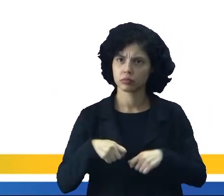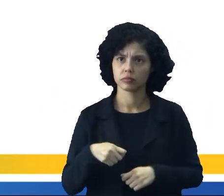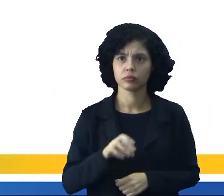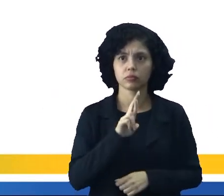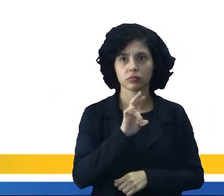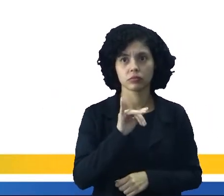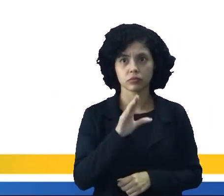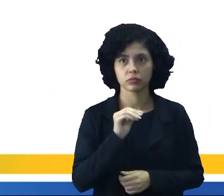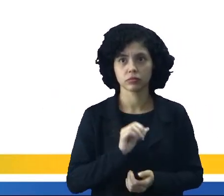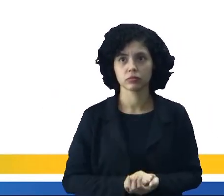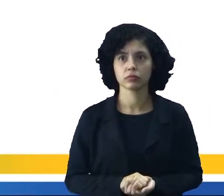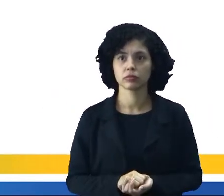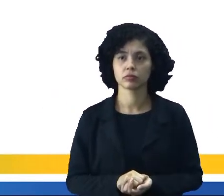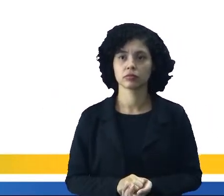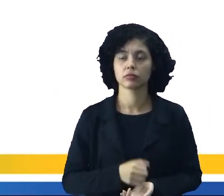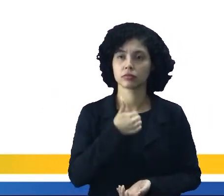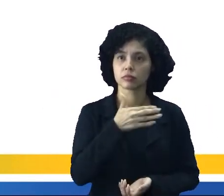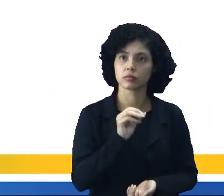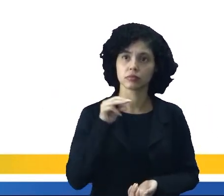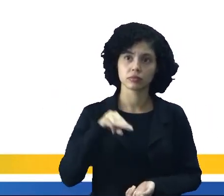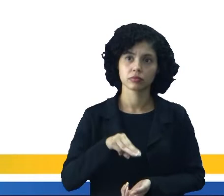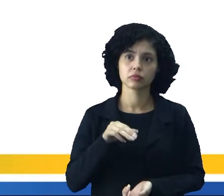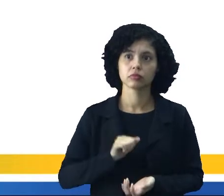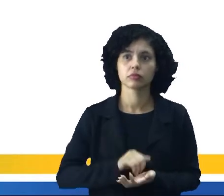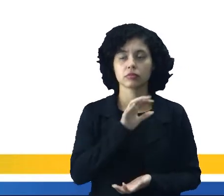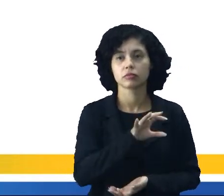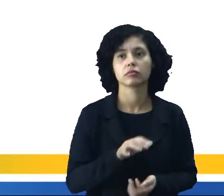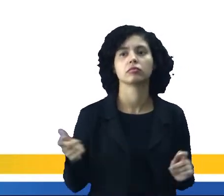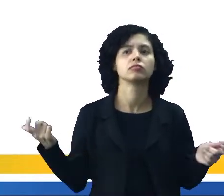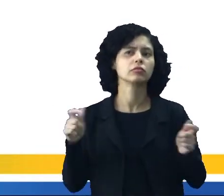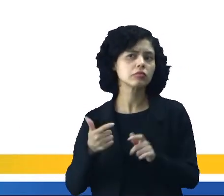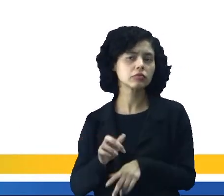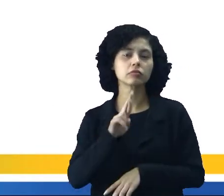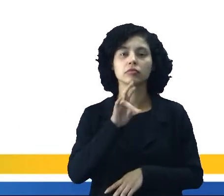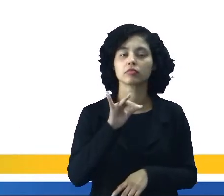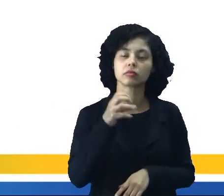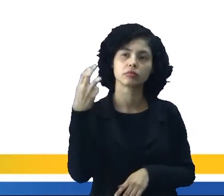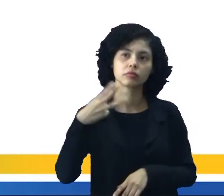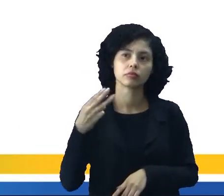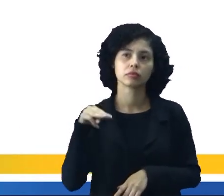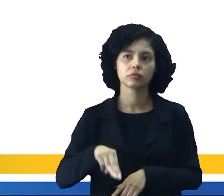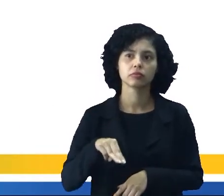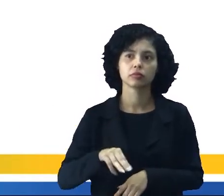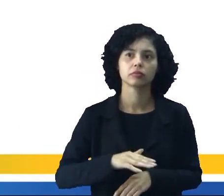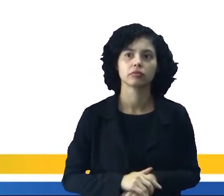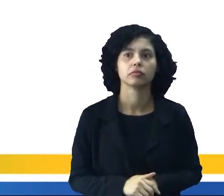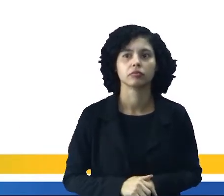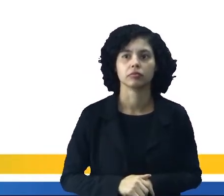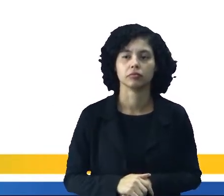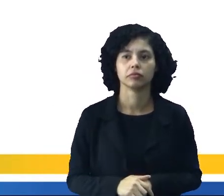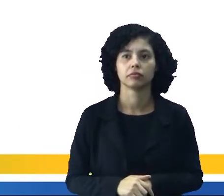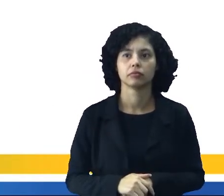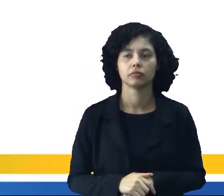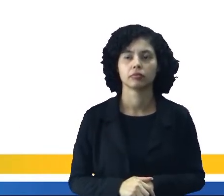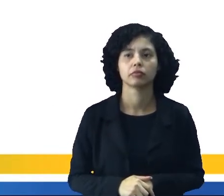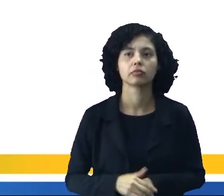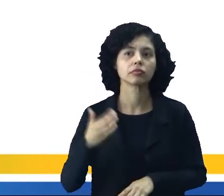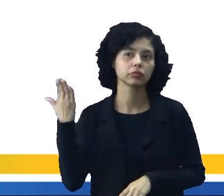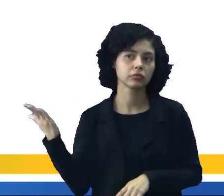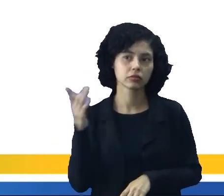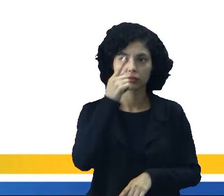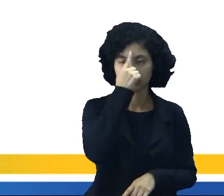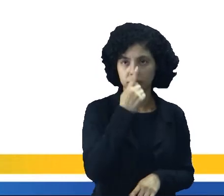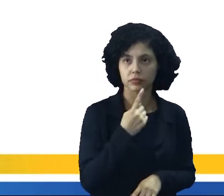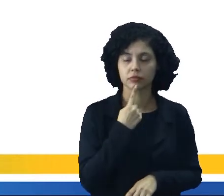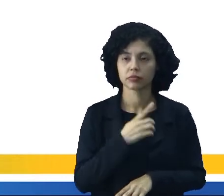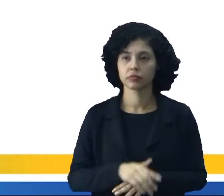possui raio de 10 metros e a região menor raio de três metros nós